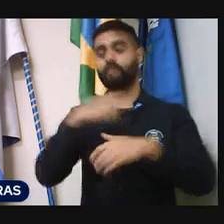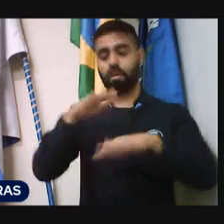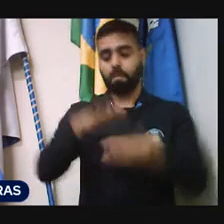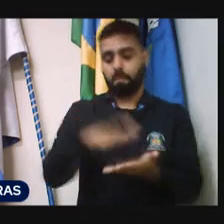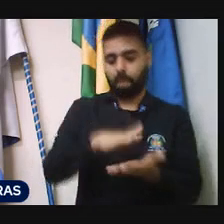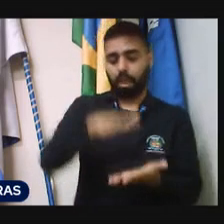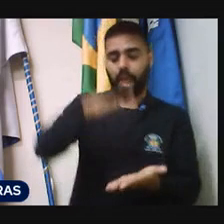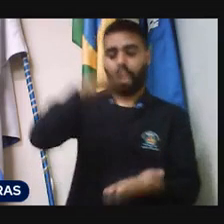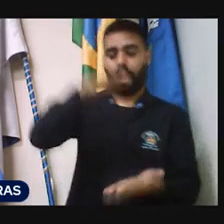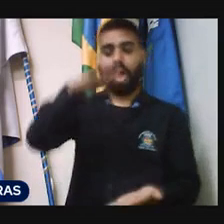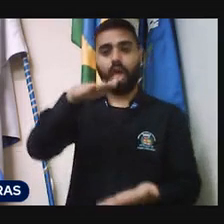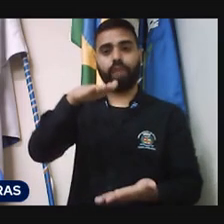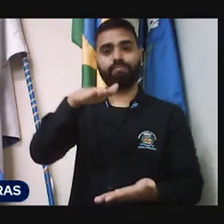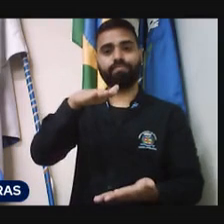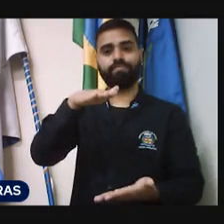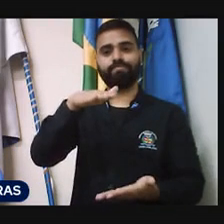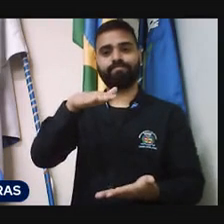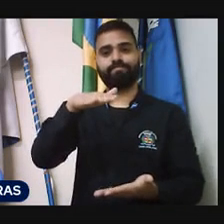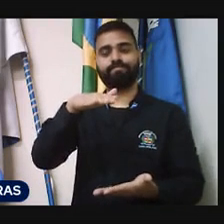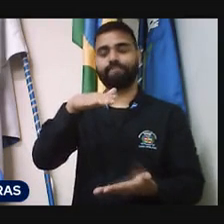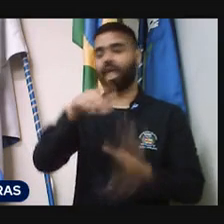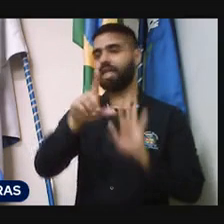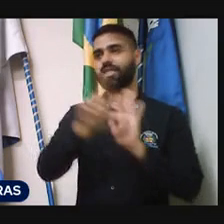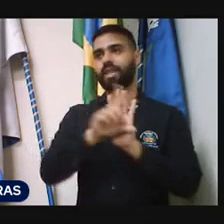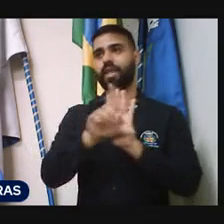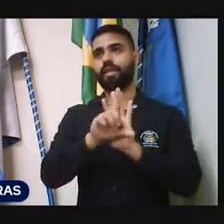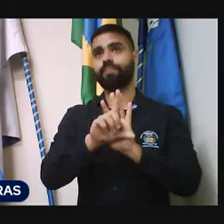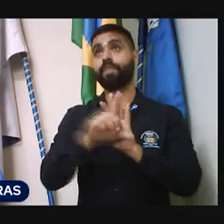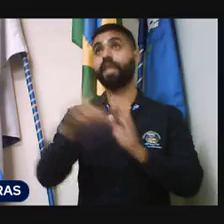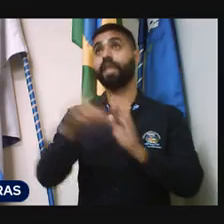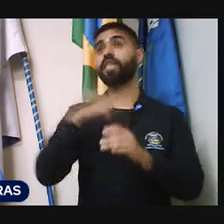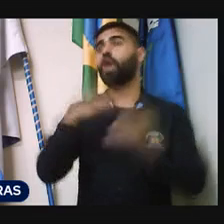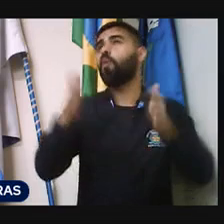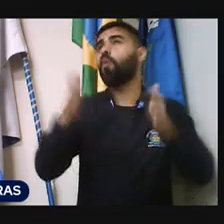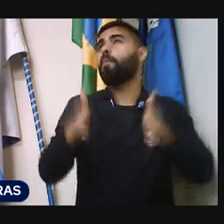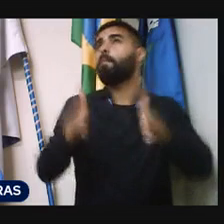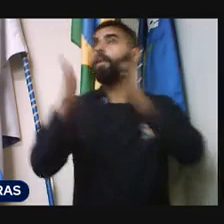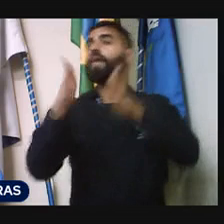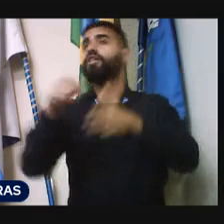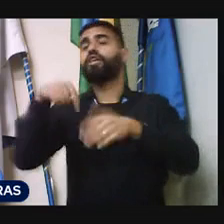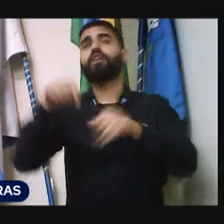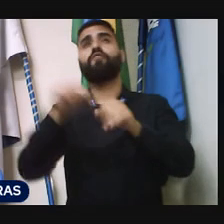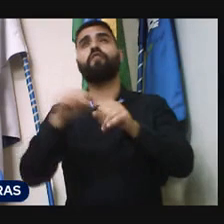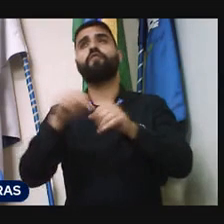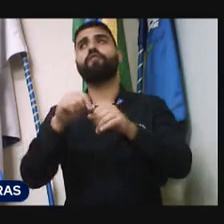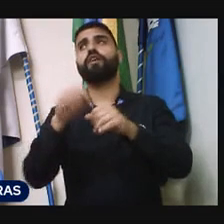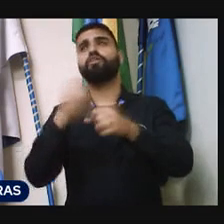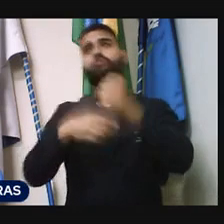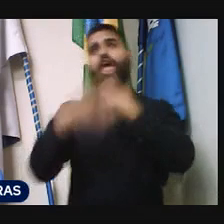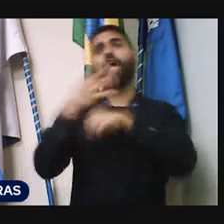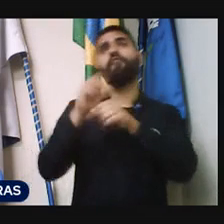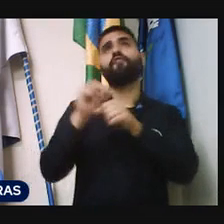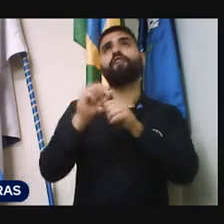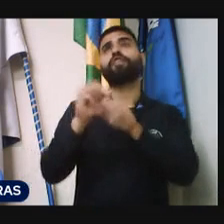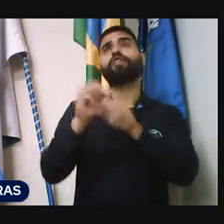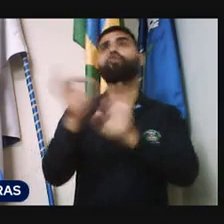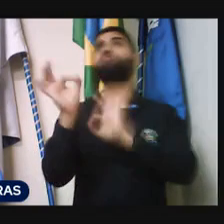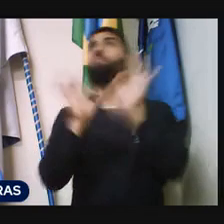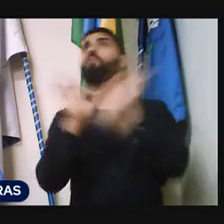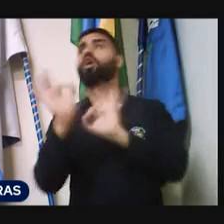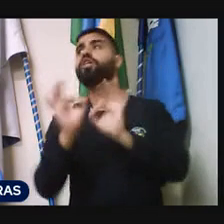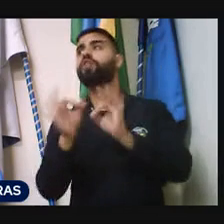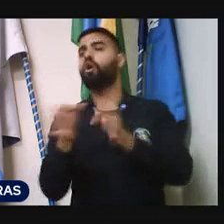lado de leis ali em cima e a gente tem um prédio aqui que foi feito na gestão anterior um projeto